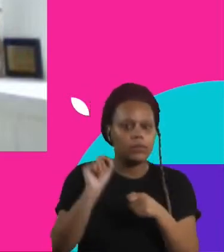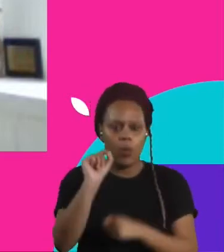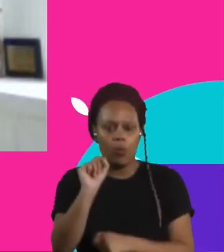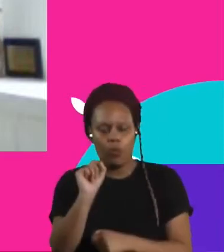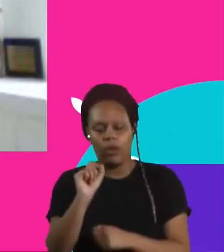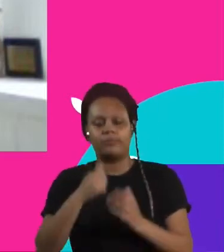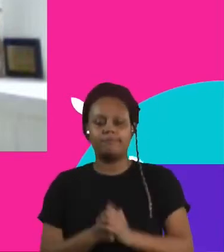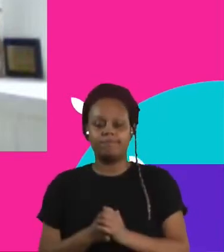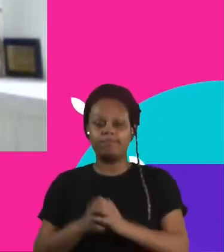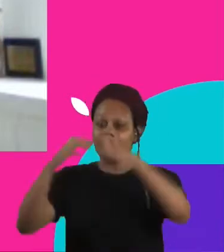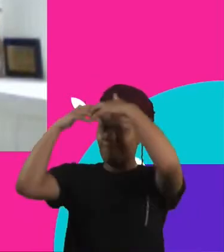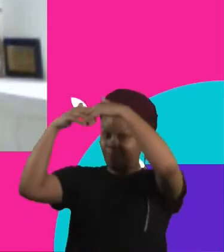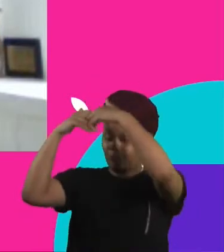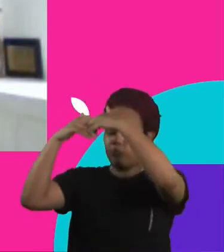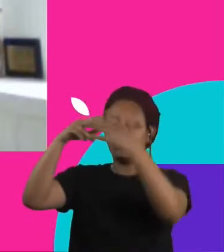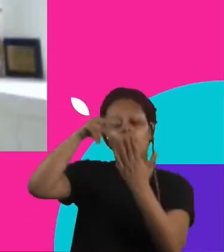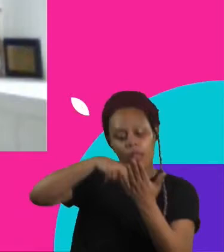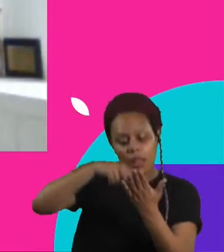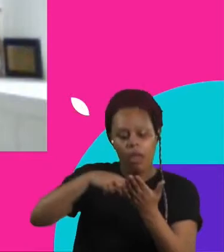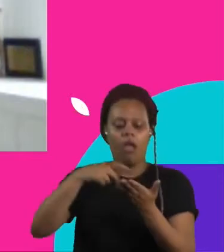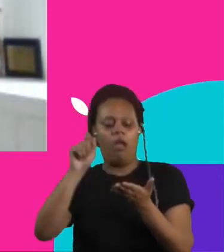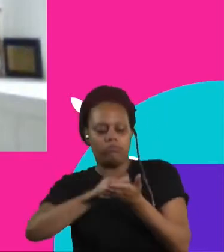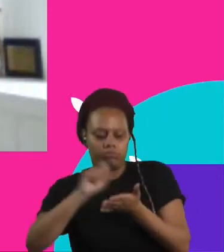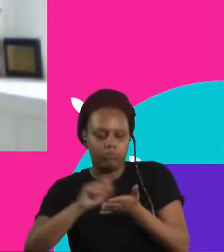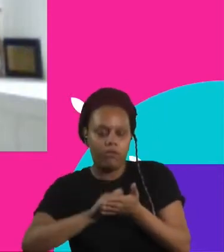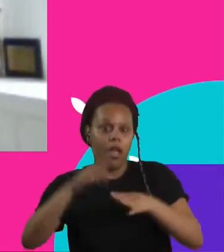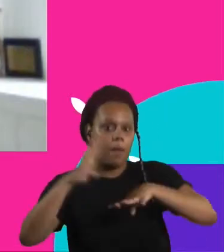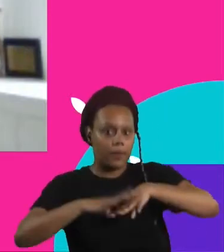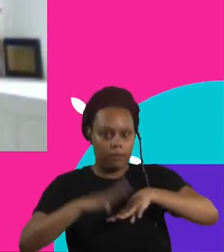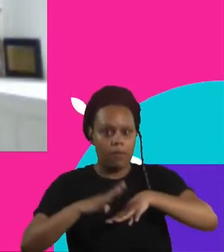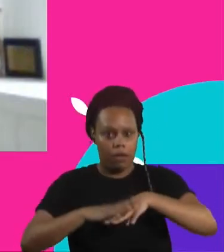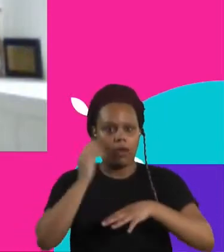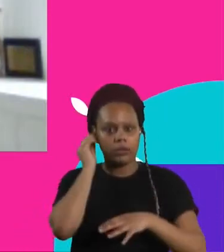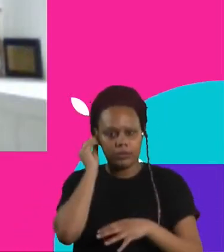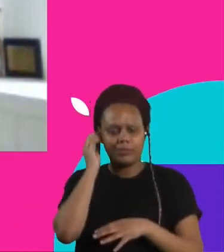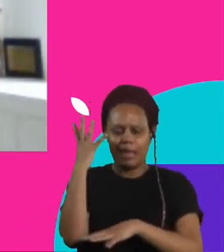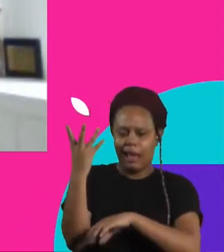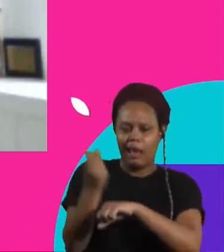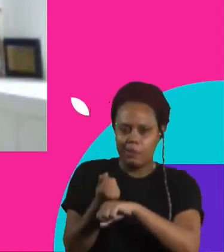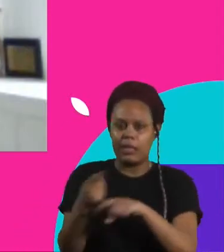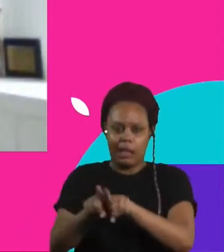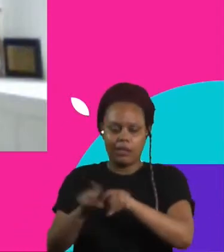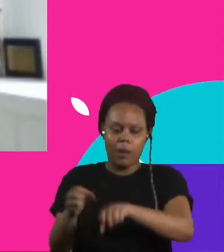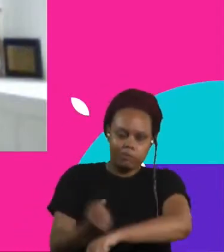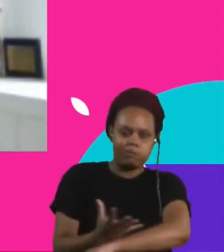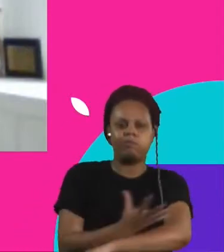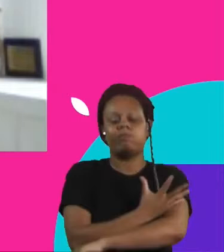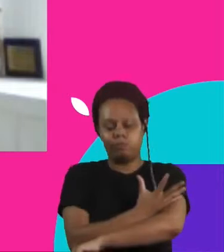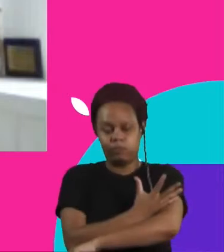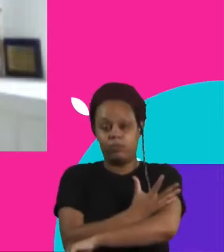claro, o cognitivo, saber ler, escrever e matemática, as soft skills, né, as habilidades socioemocionais,